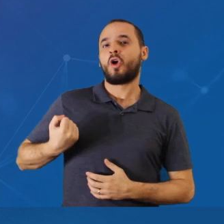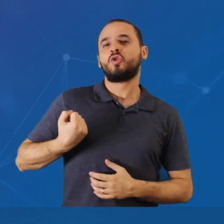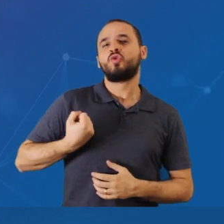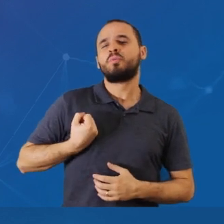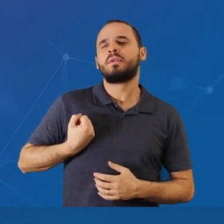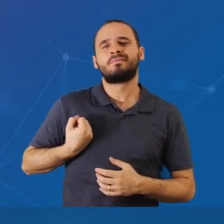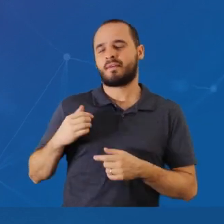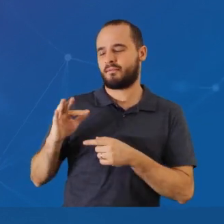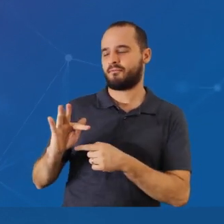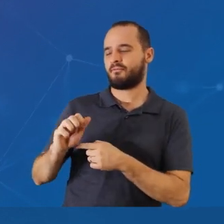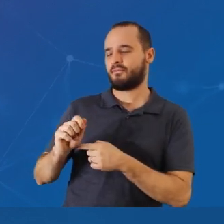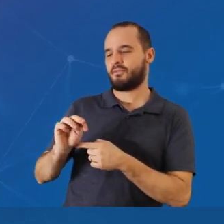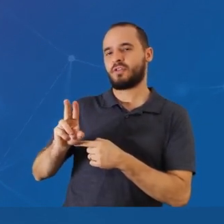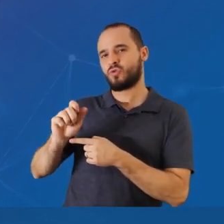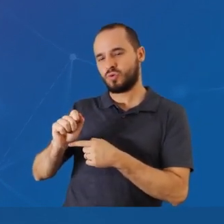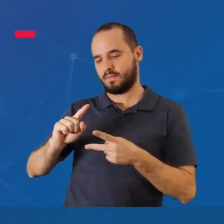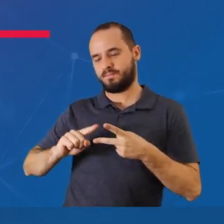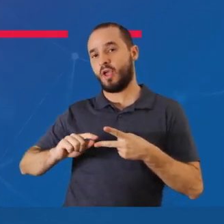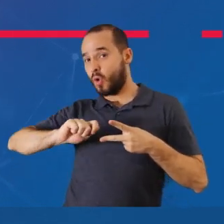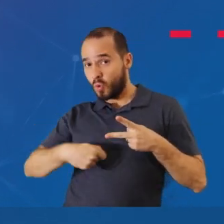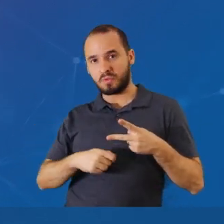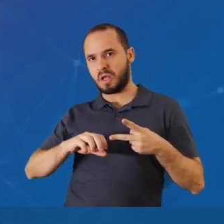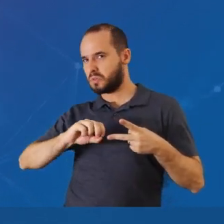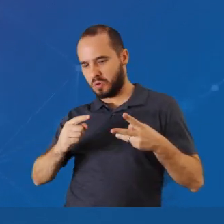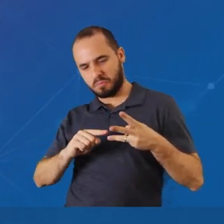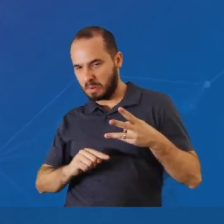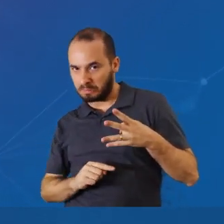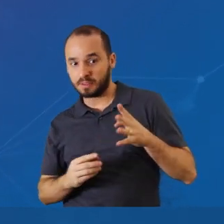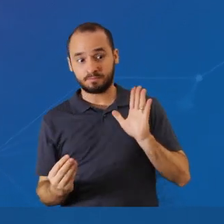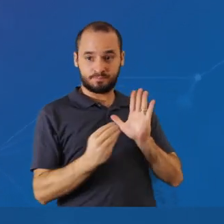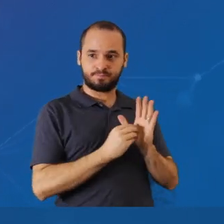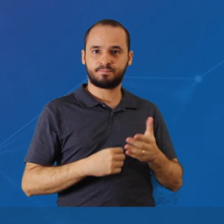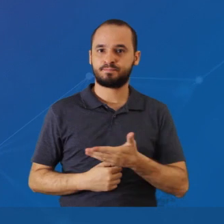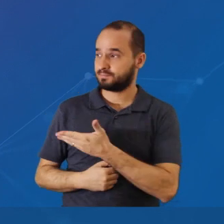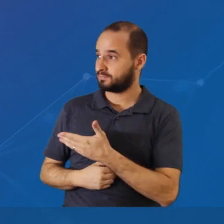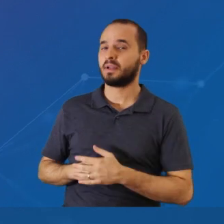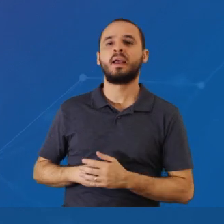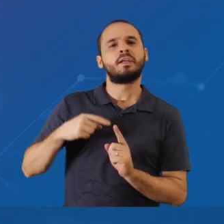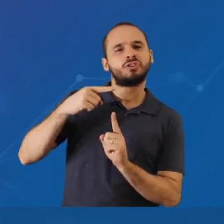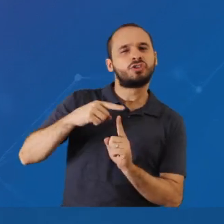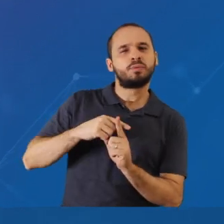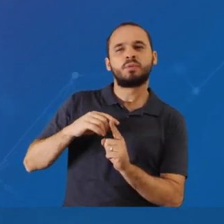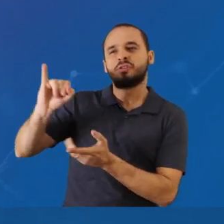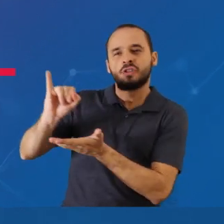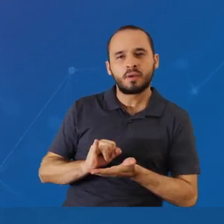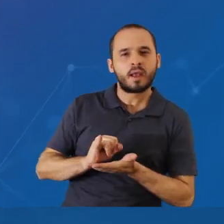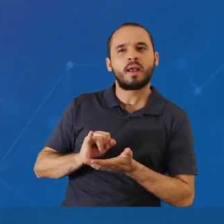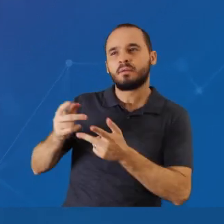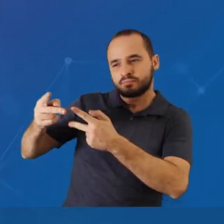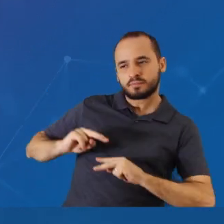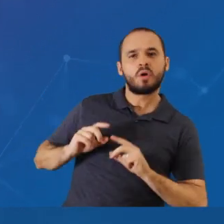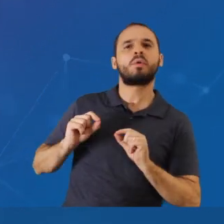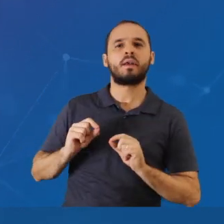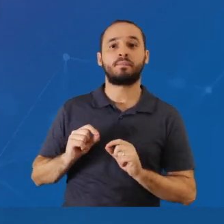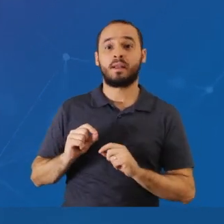ou do contrato e continuar. Selecione o tipo de importação. Aqui, escolhemos a formal. Então, informe o